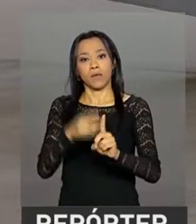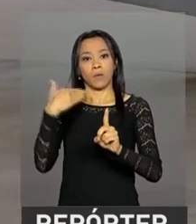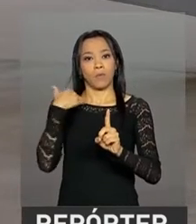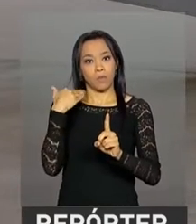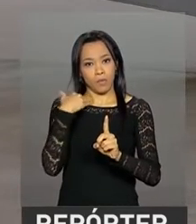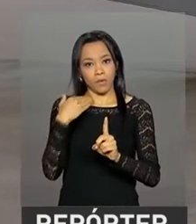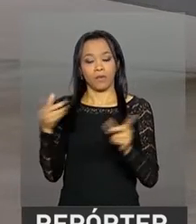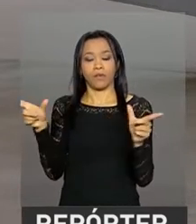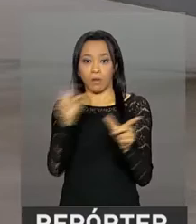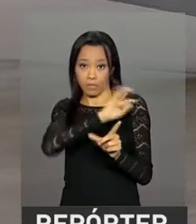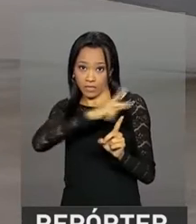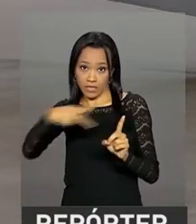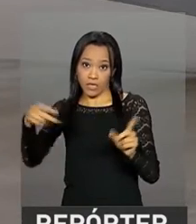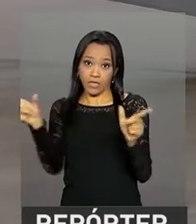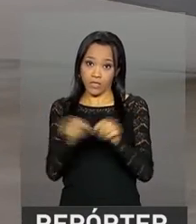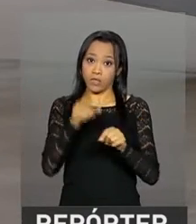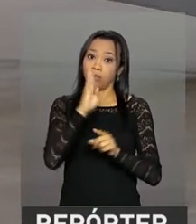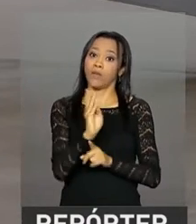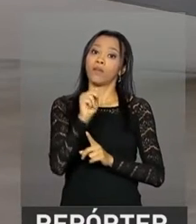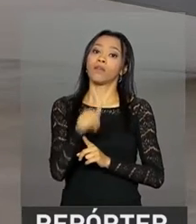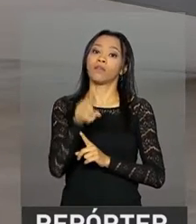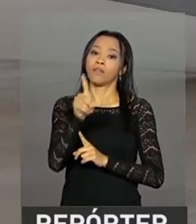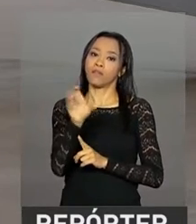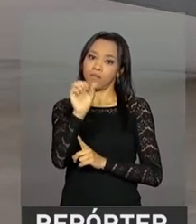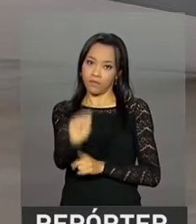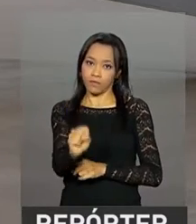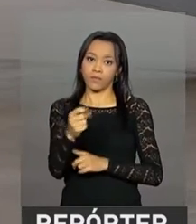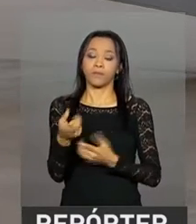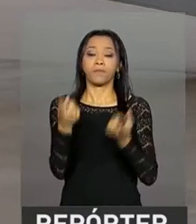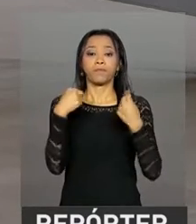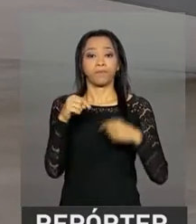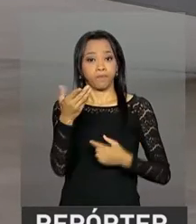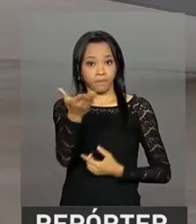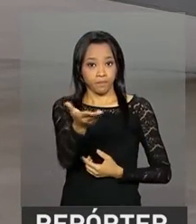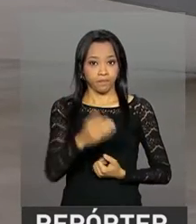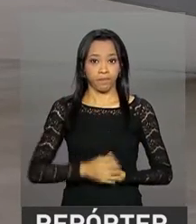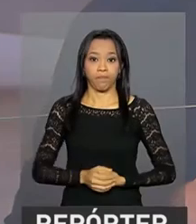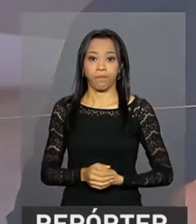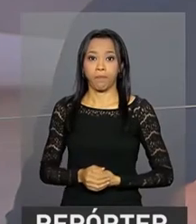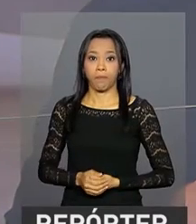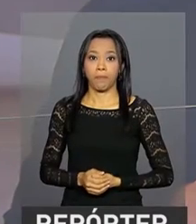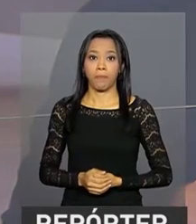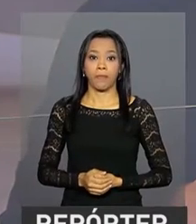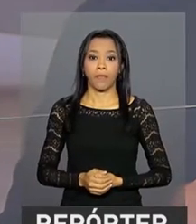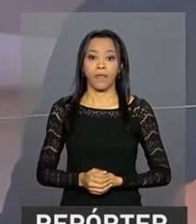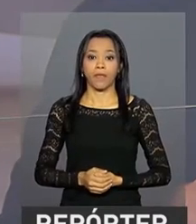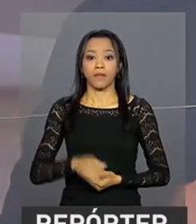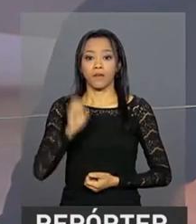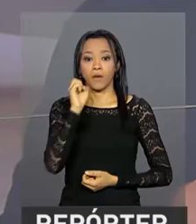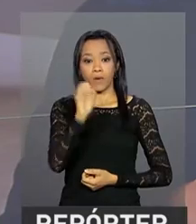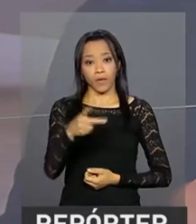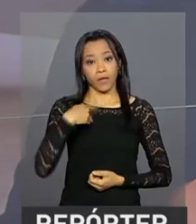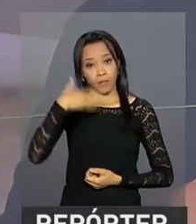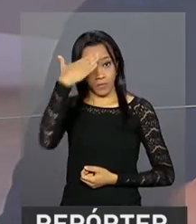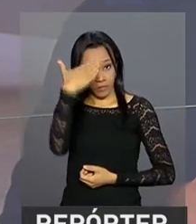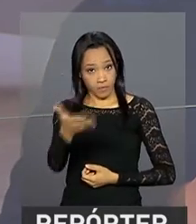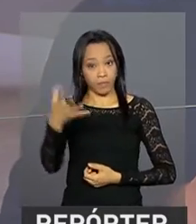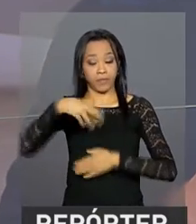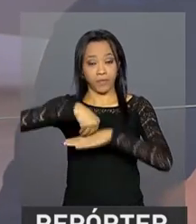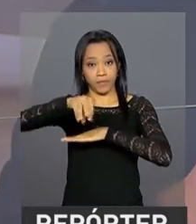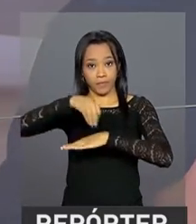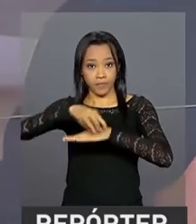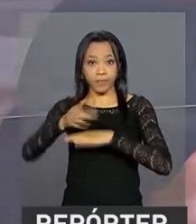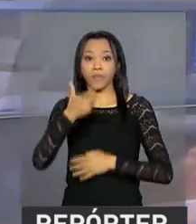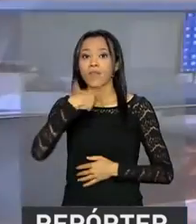nacional do desenvolvimento maria silvia bastos marques leandro é com você só que tais obrigado pelas suas informações e